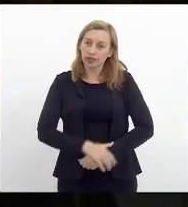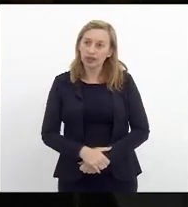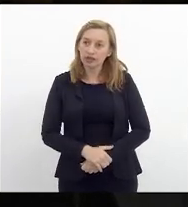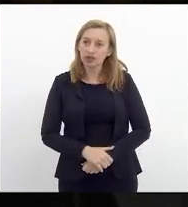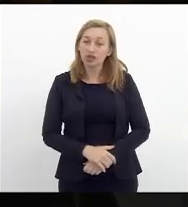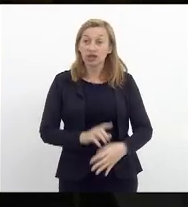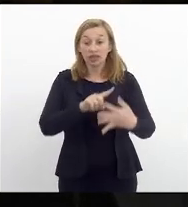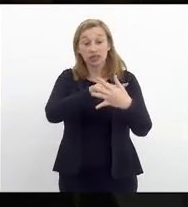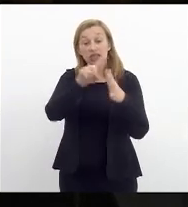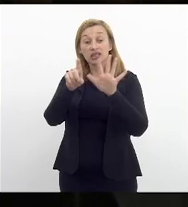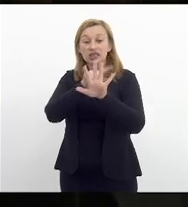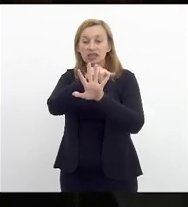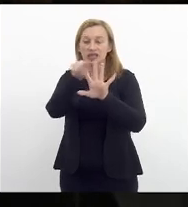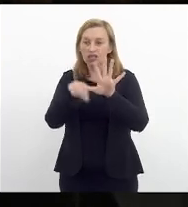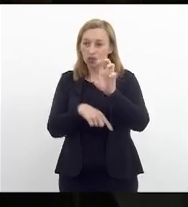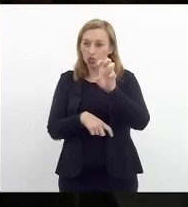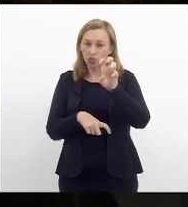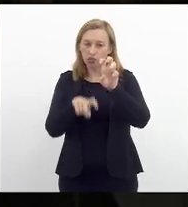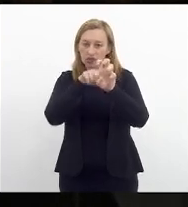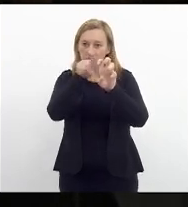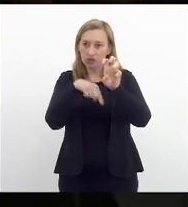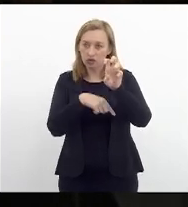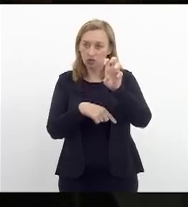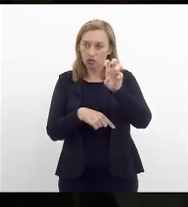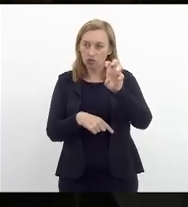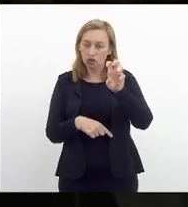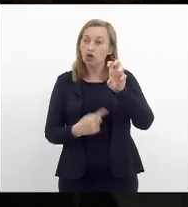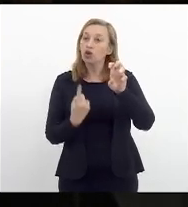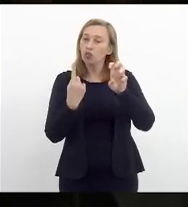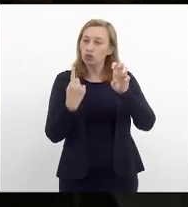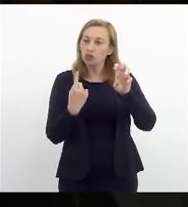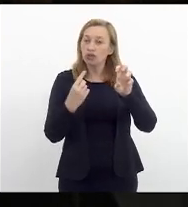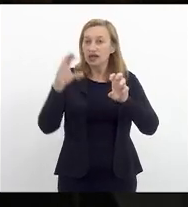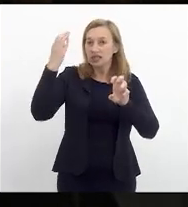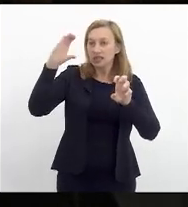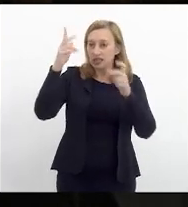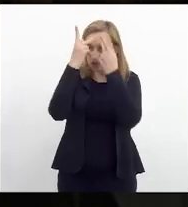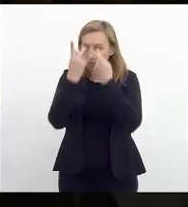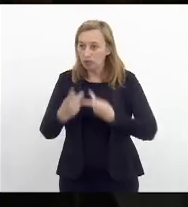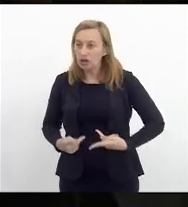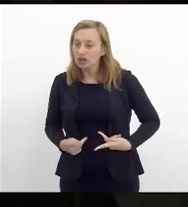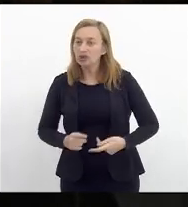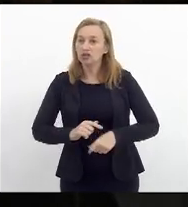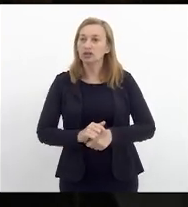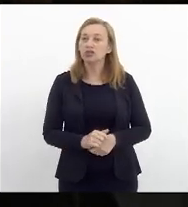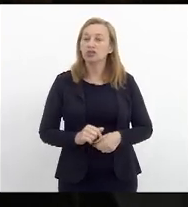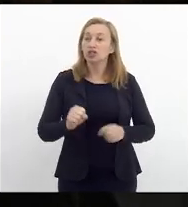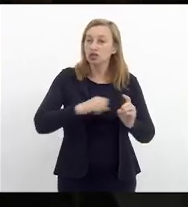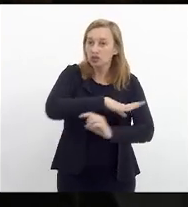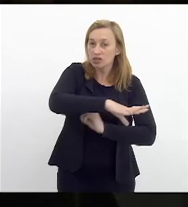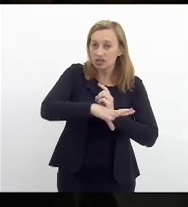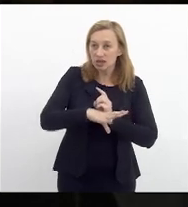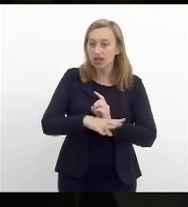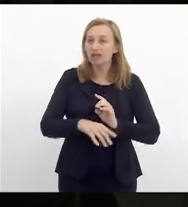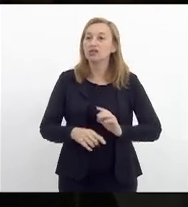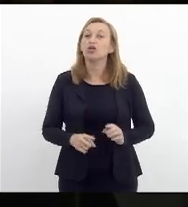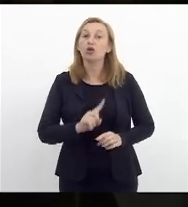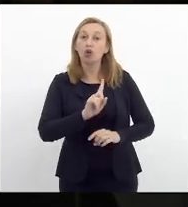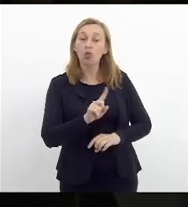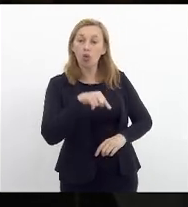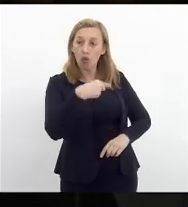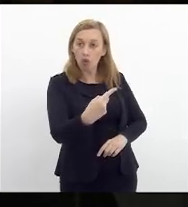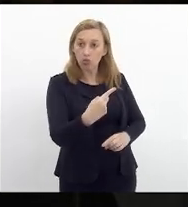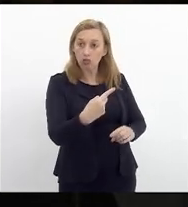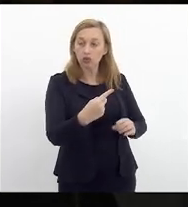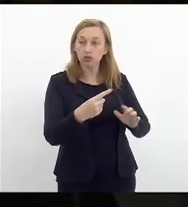entre 5 itinerários formativos, um voltado para ciências humanas e sociais aplicadas, um